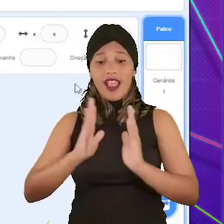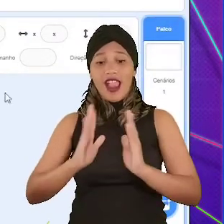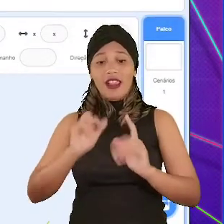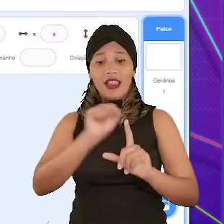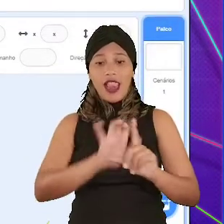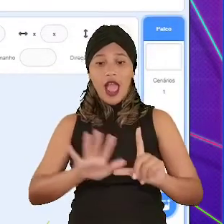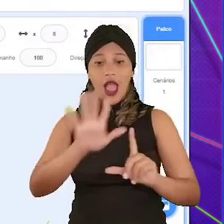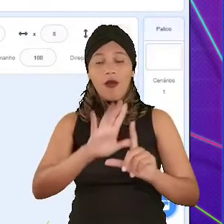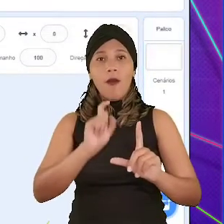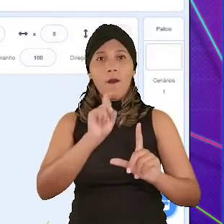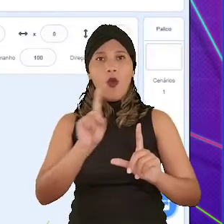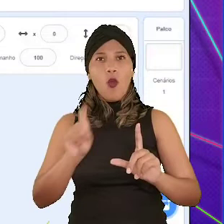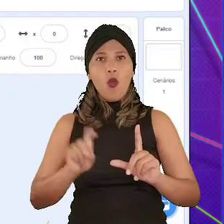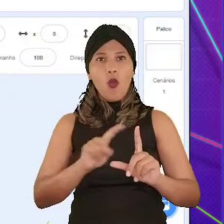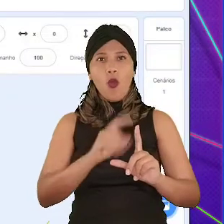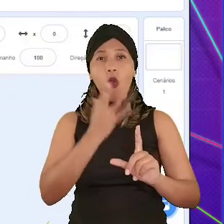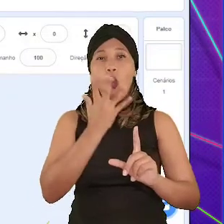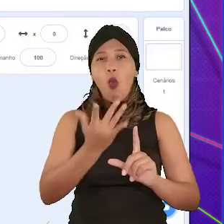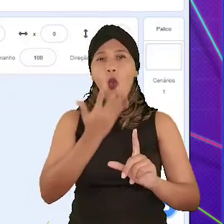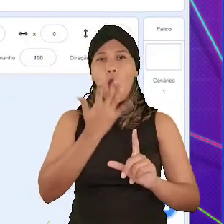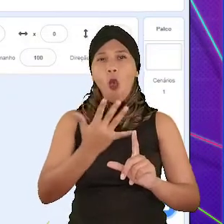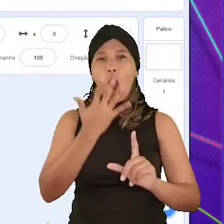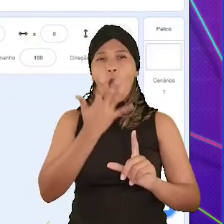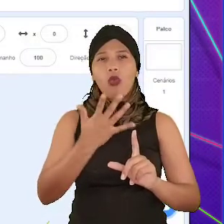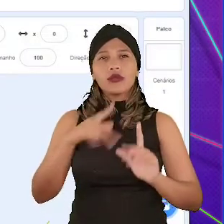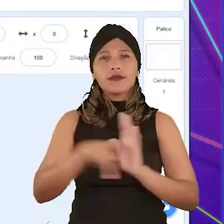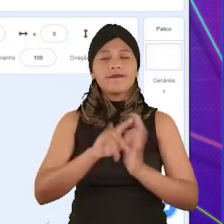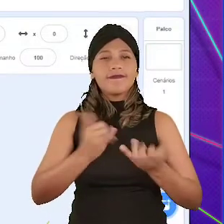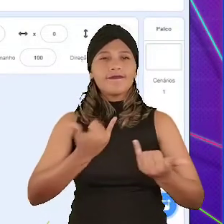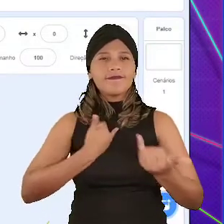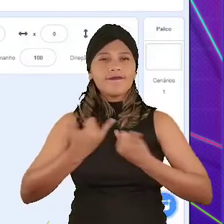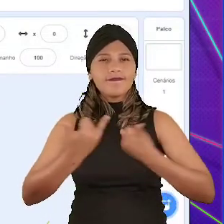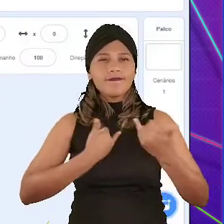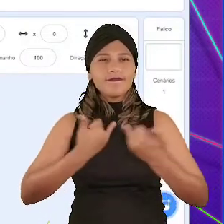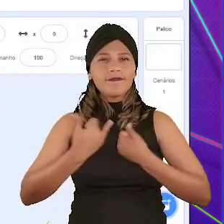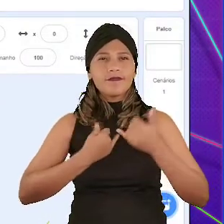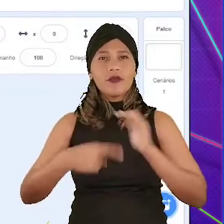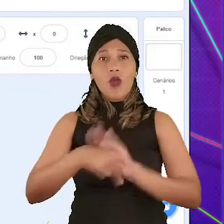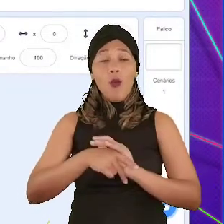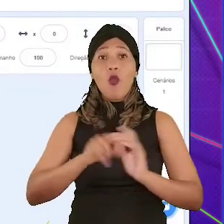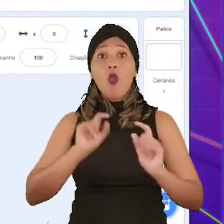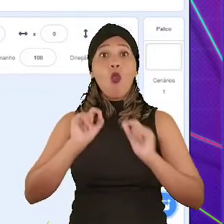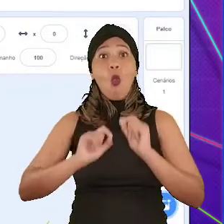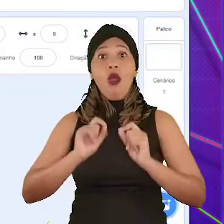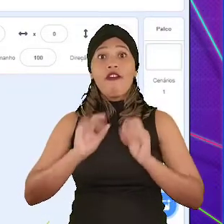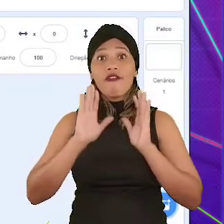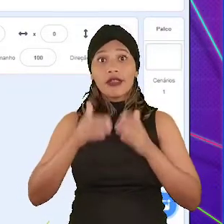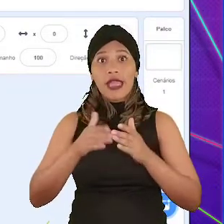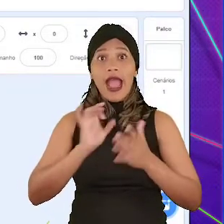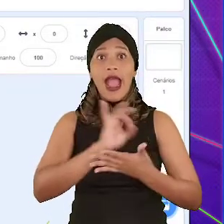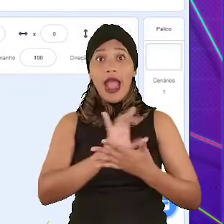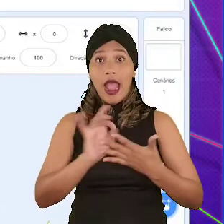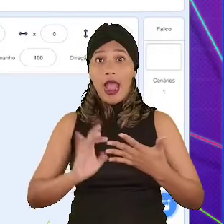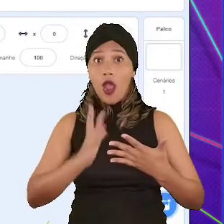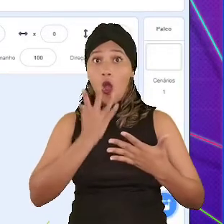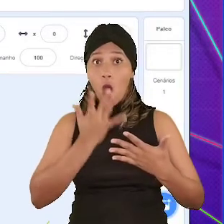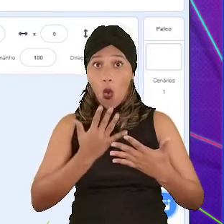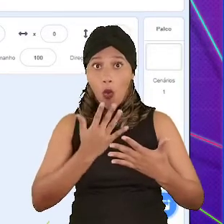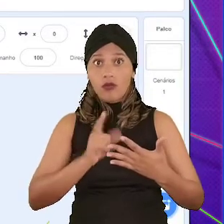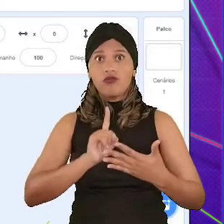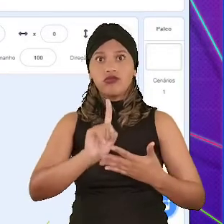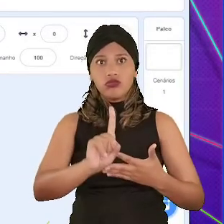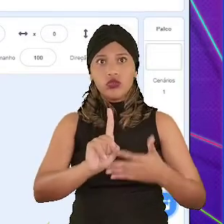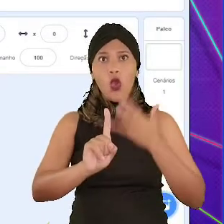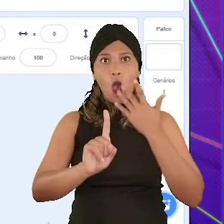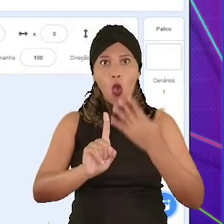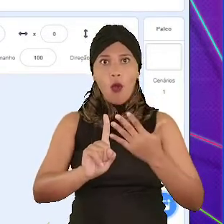nessa parte do layout Temos vários botões coloridos que nos trazem um conjunto de informações para certas coisas específicas como